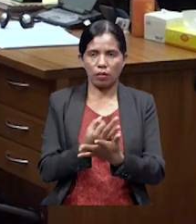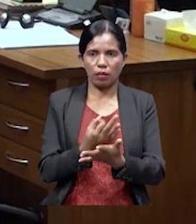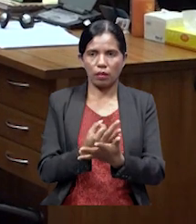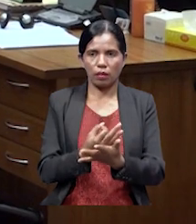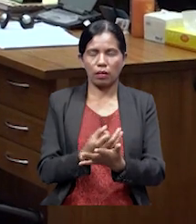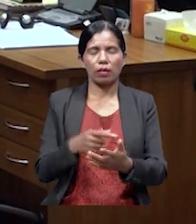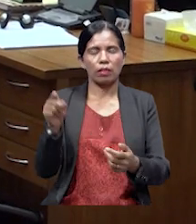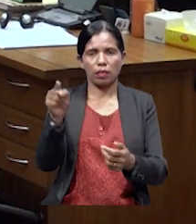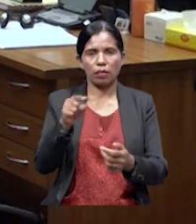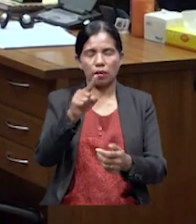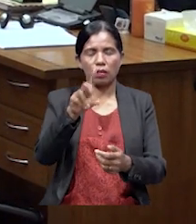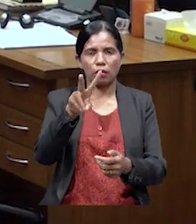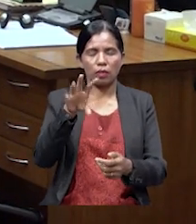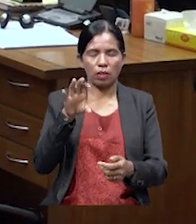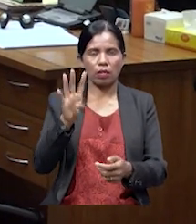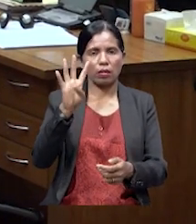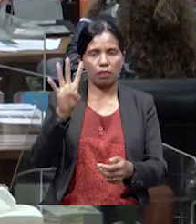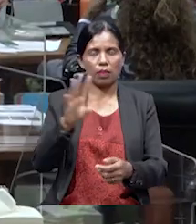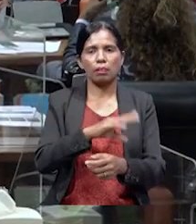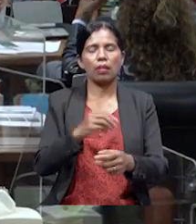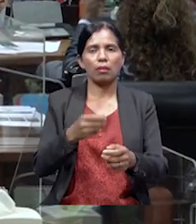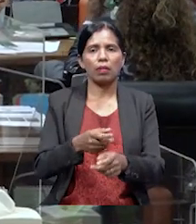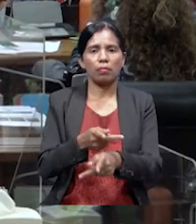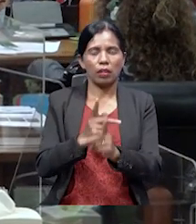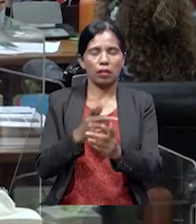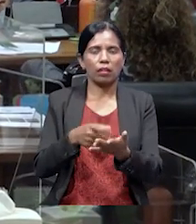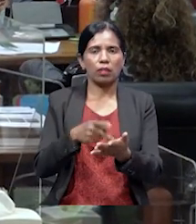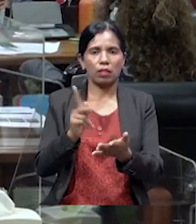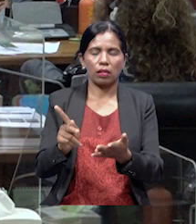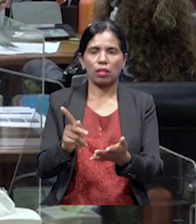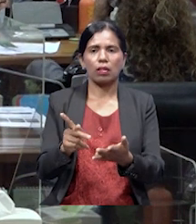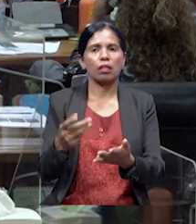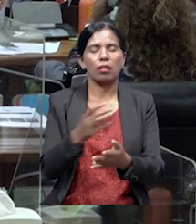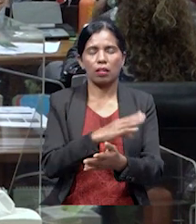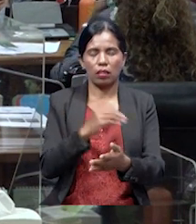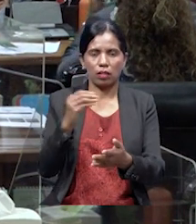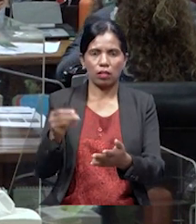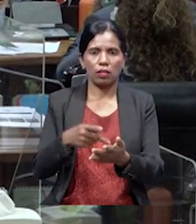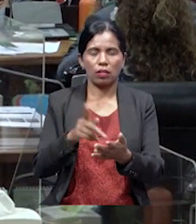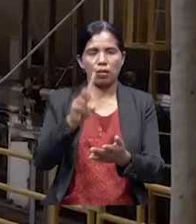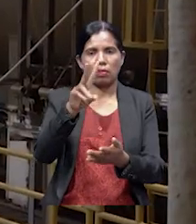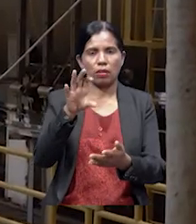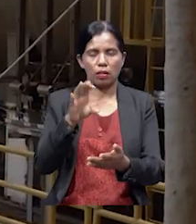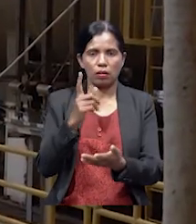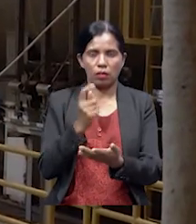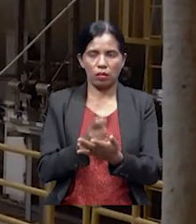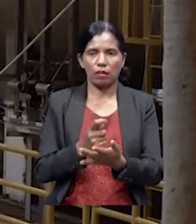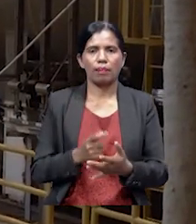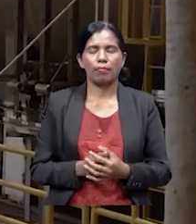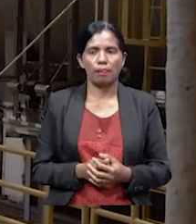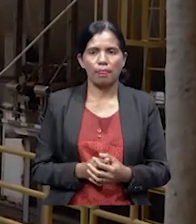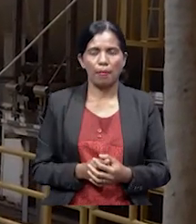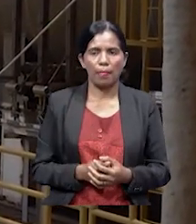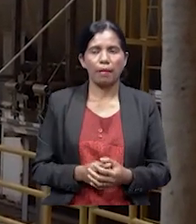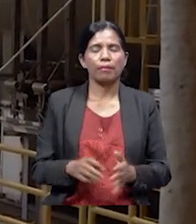atinge ona tokon atusrua hat, maibe receitas railara ne consegue retan de tokon rua cada tinan. Nune estado Timor-Leste